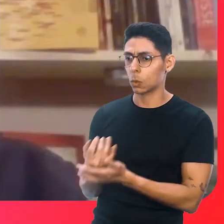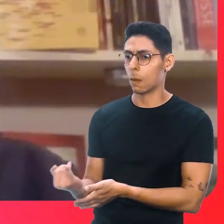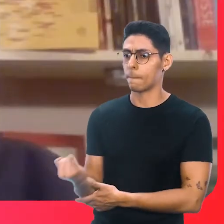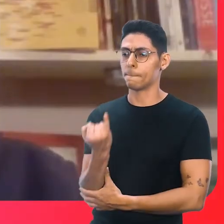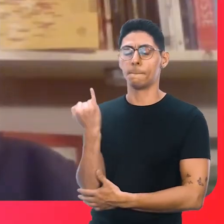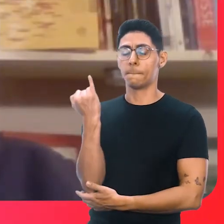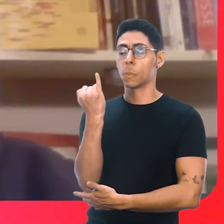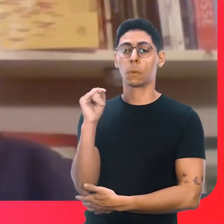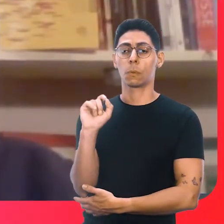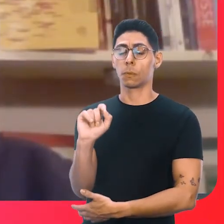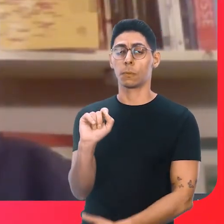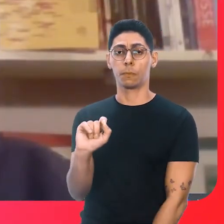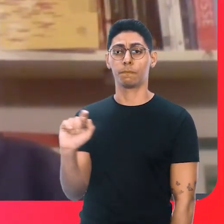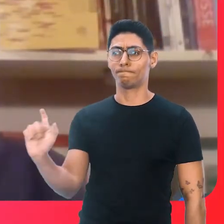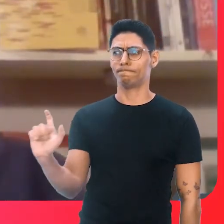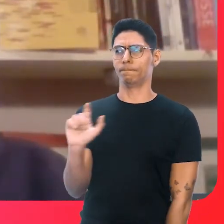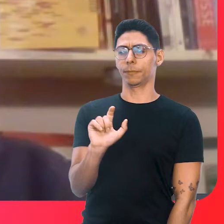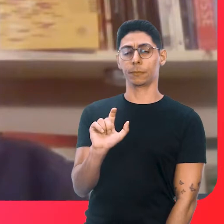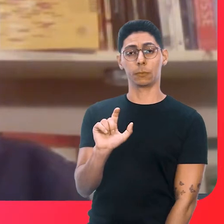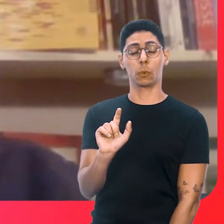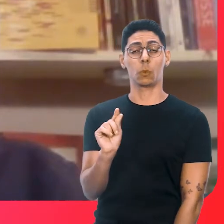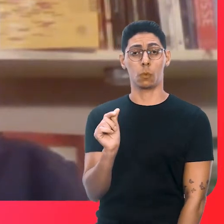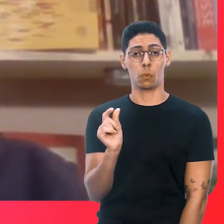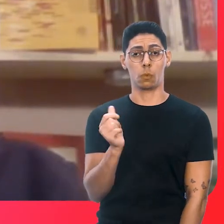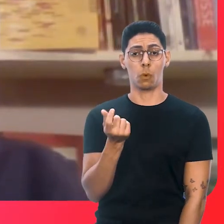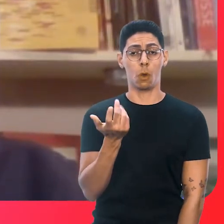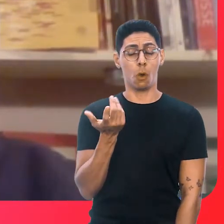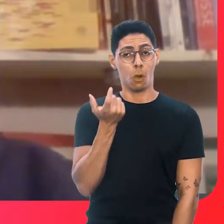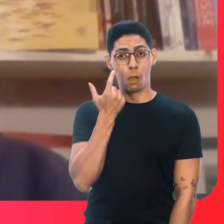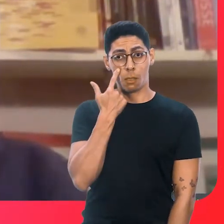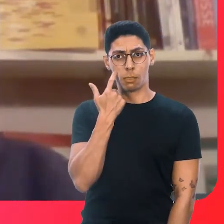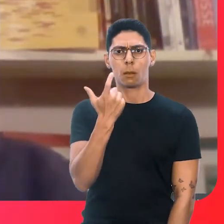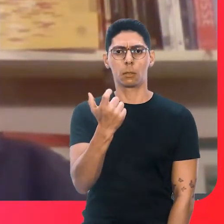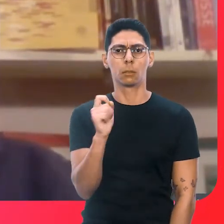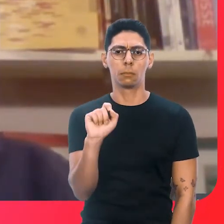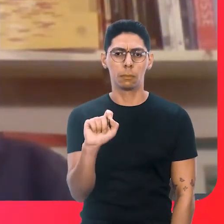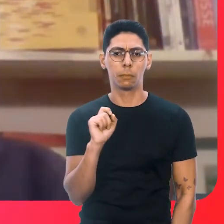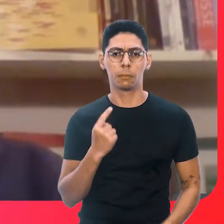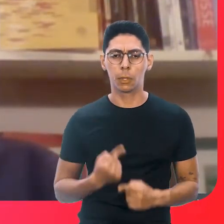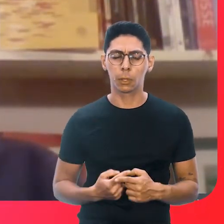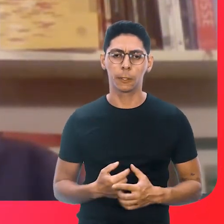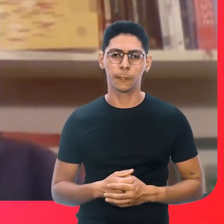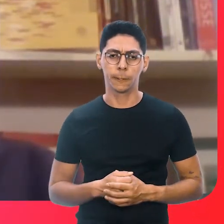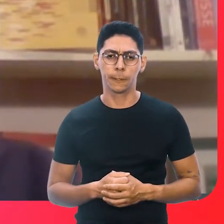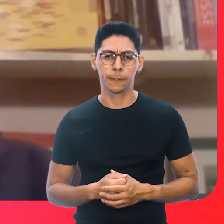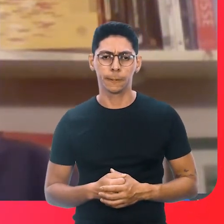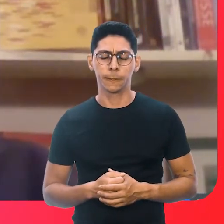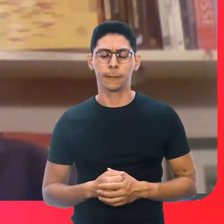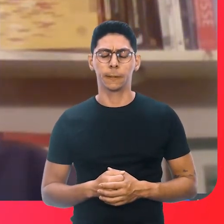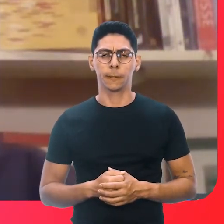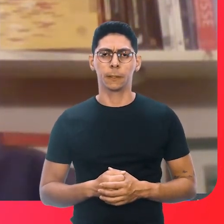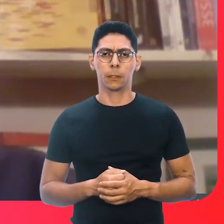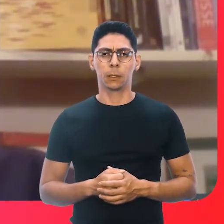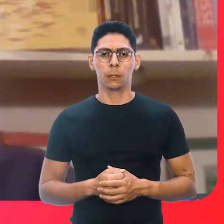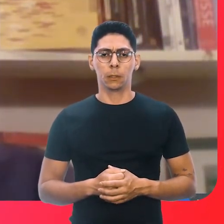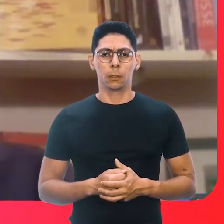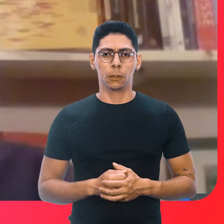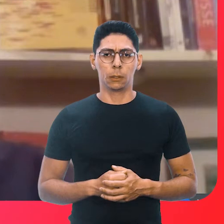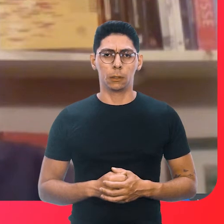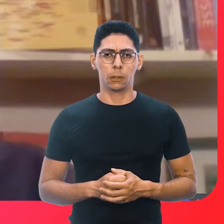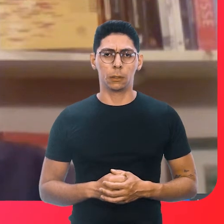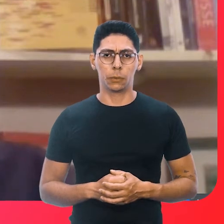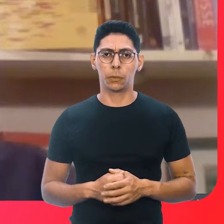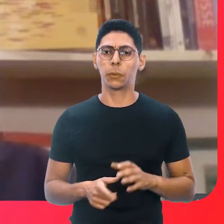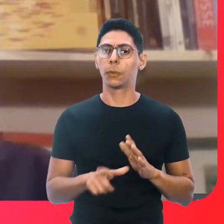mesmo. É uma pergunta muito interessante, porque eu não tenho visto, e eu vou primeiro dar uma pincelada aí em